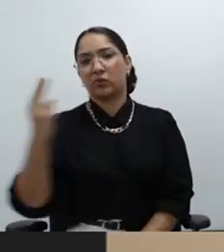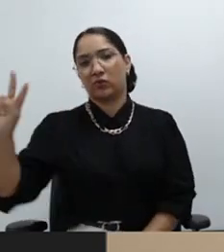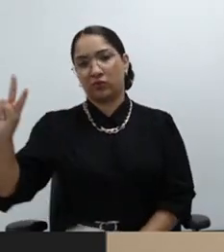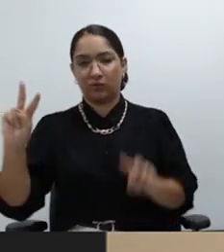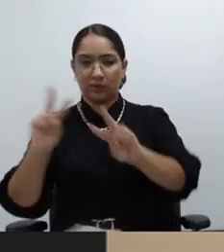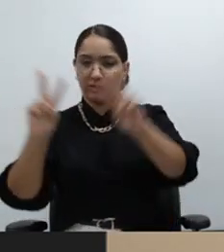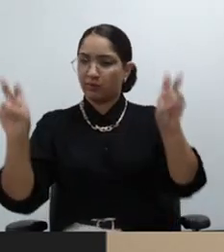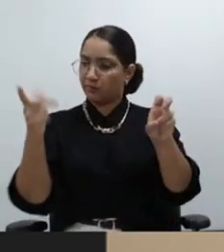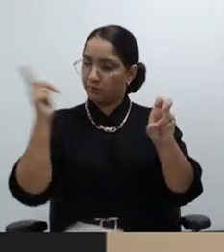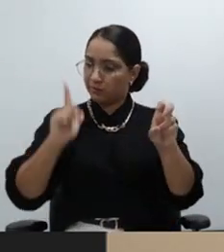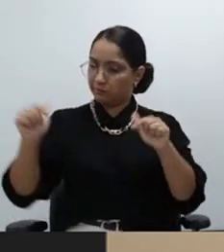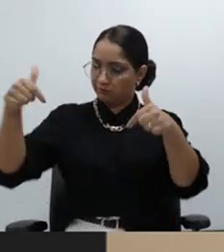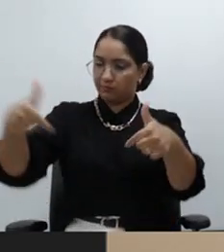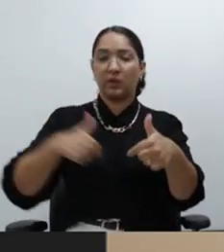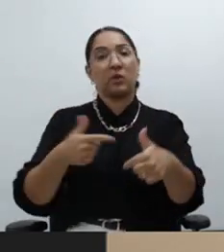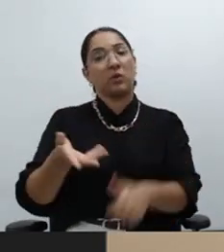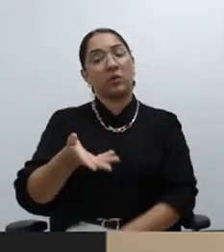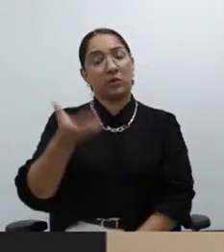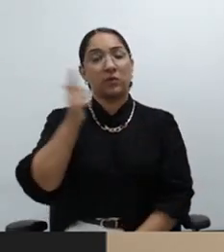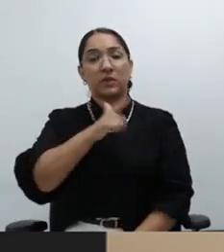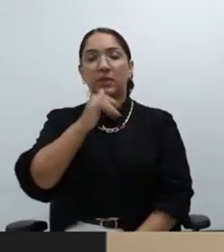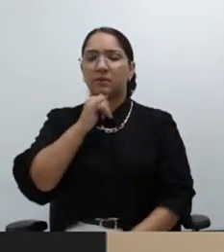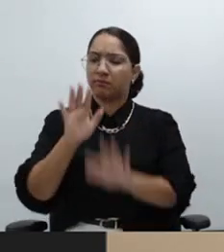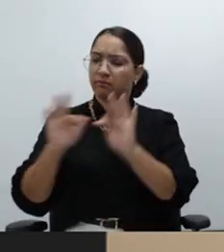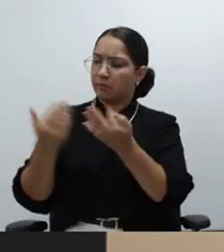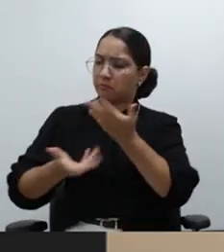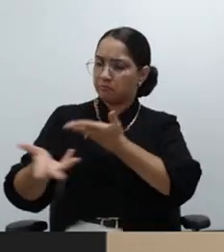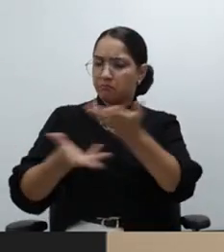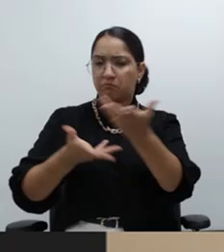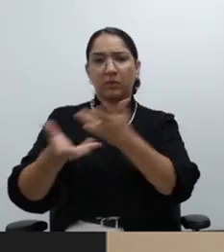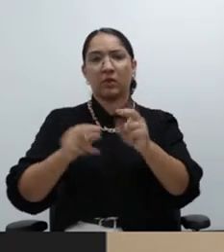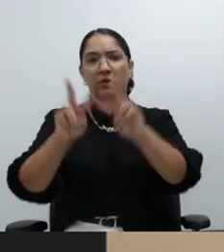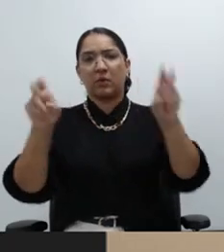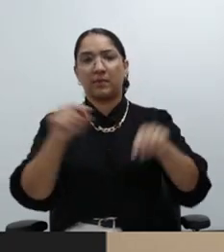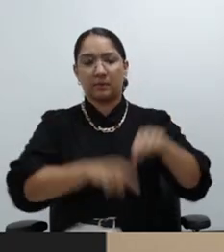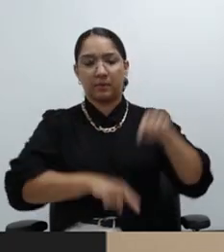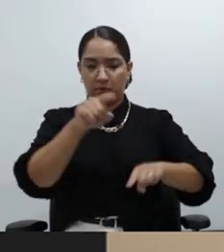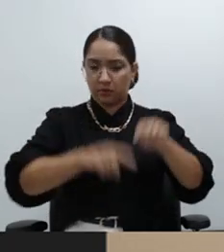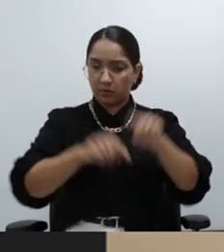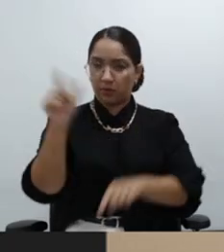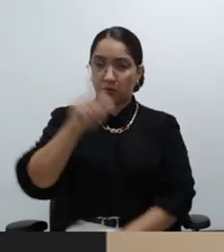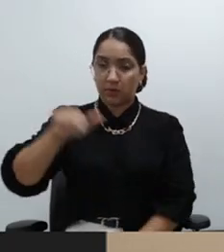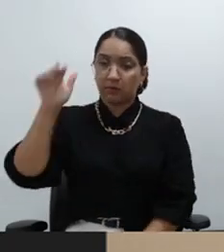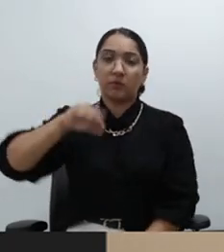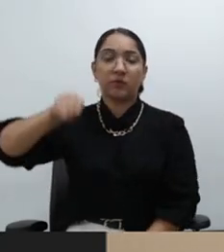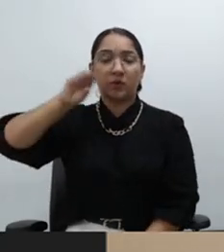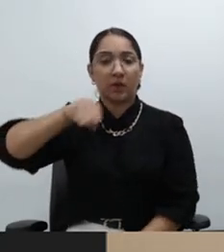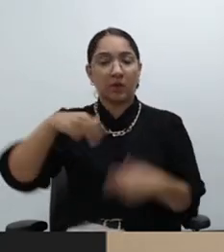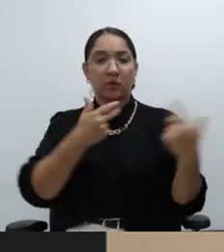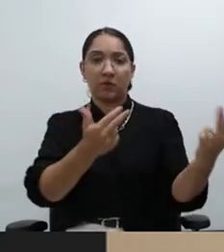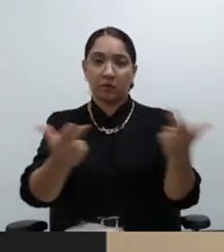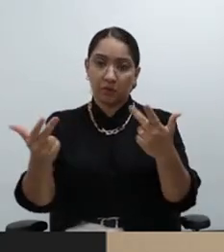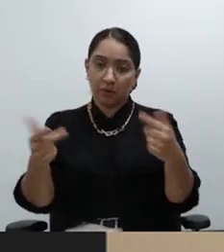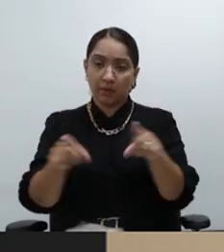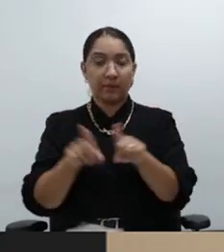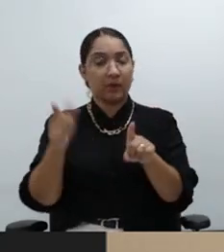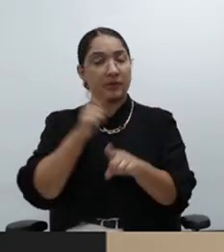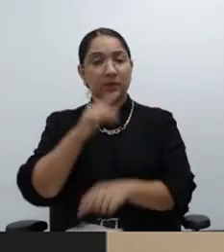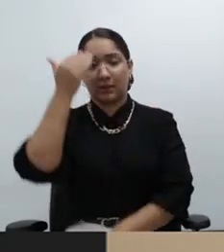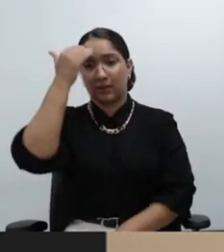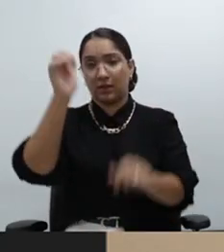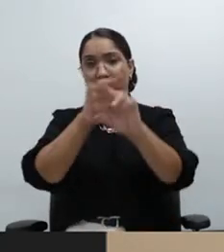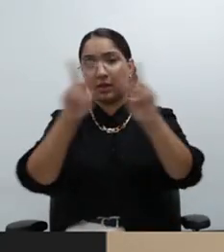designações. Estou familiarizado com o equipamento e os funcionários de lá reciprocamente comigo. Entendo que seria benéfico